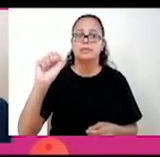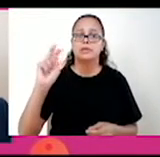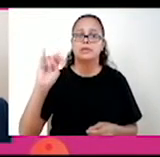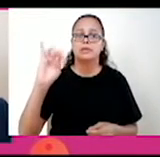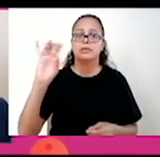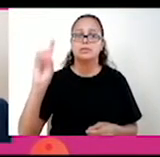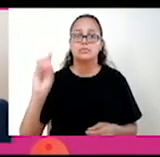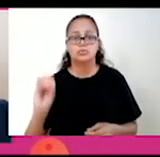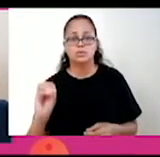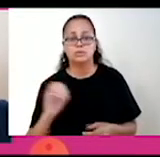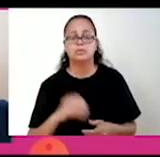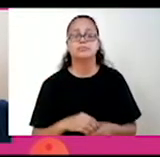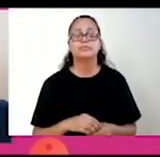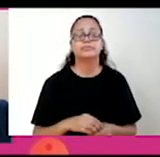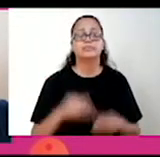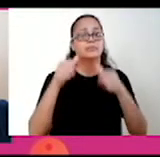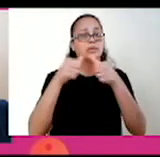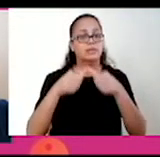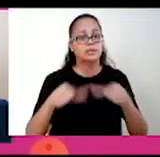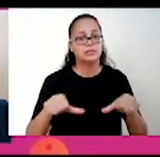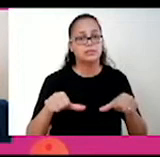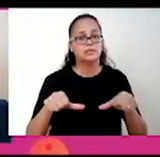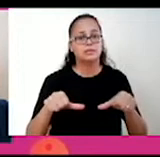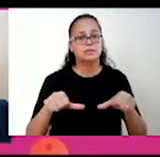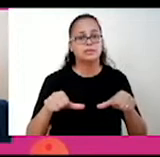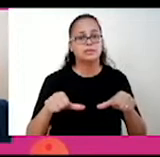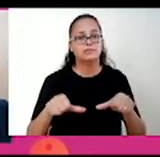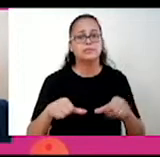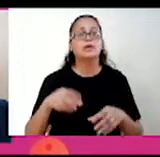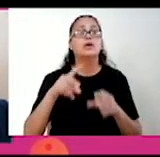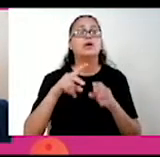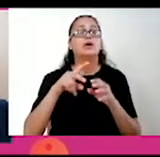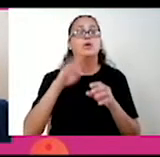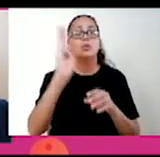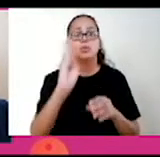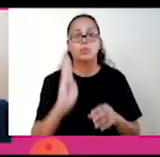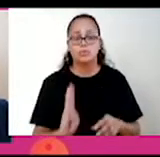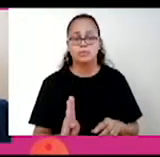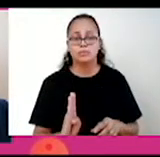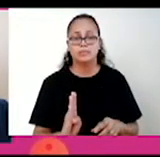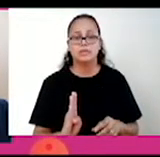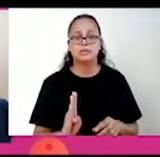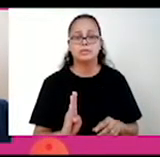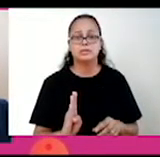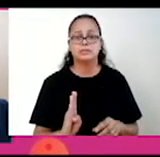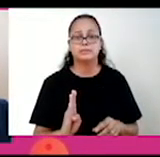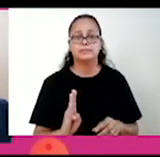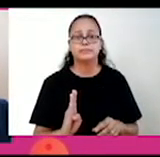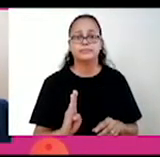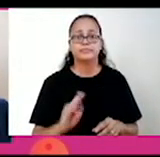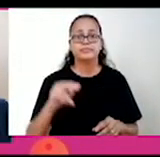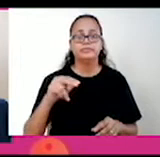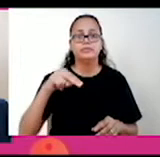certo? Onde que ele está presente aqui? Olha só. Aqui no Brasil, né? Nessa parte aqui do